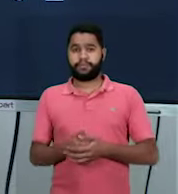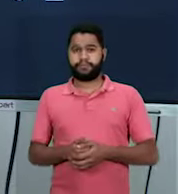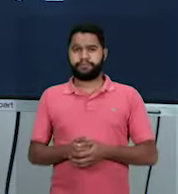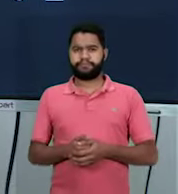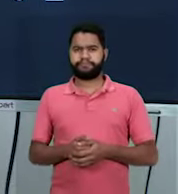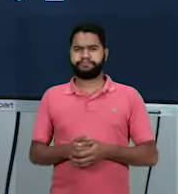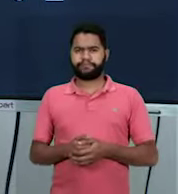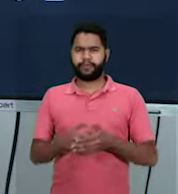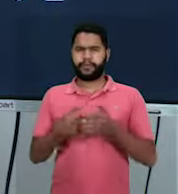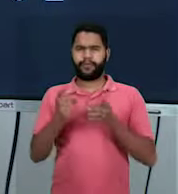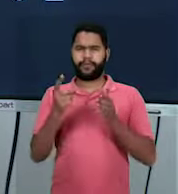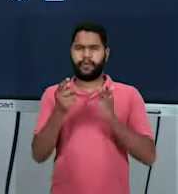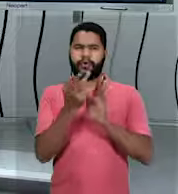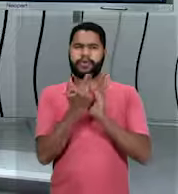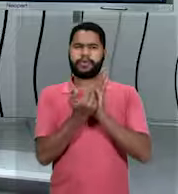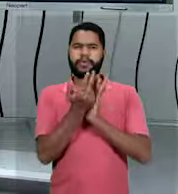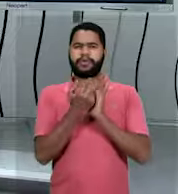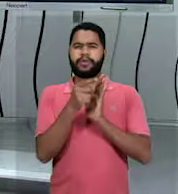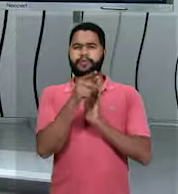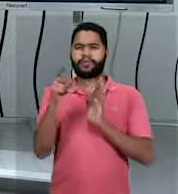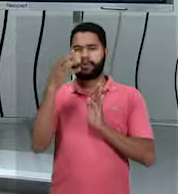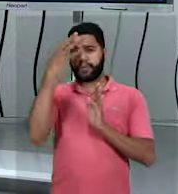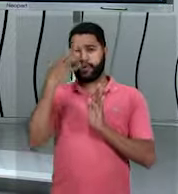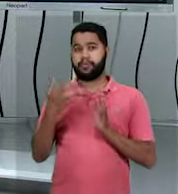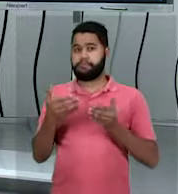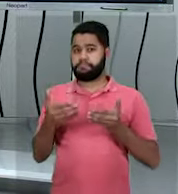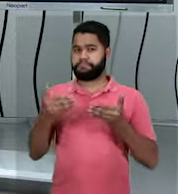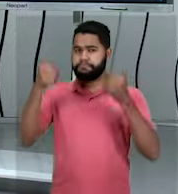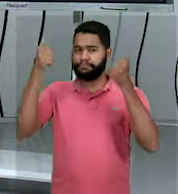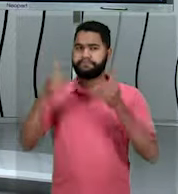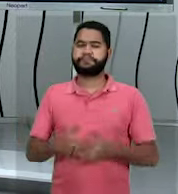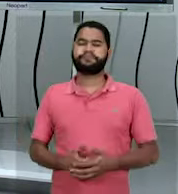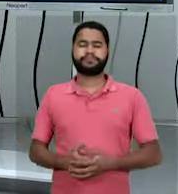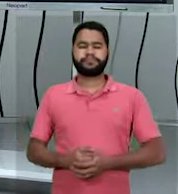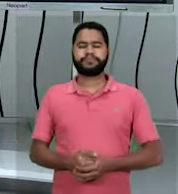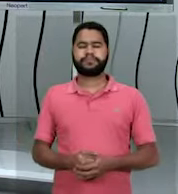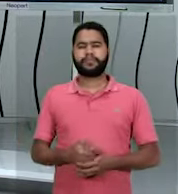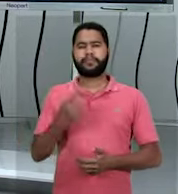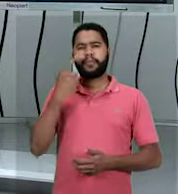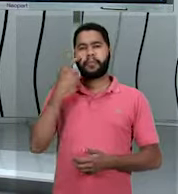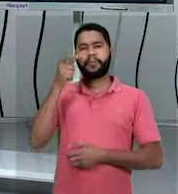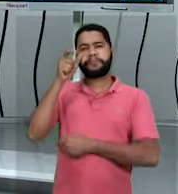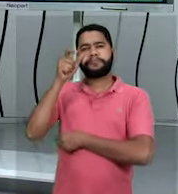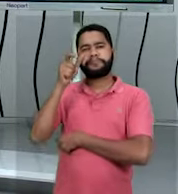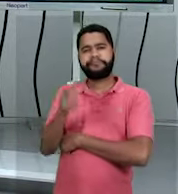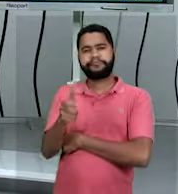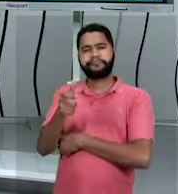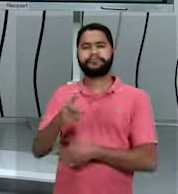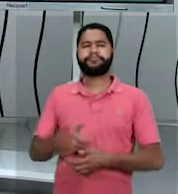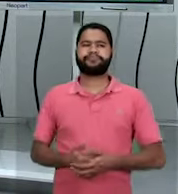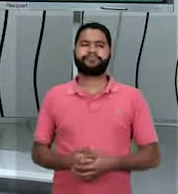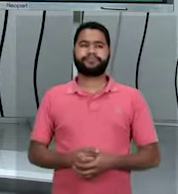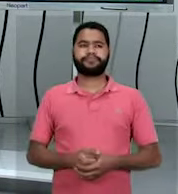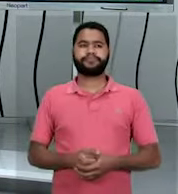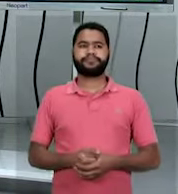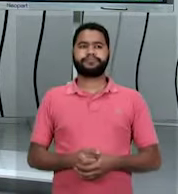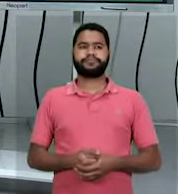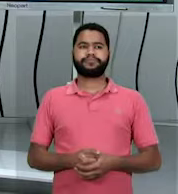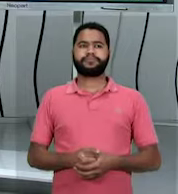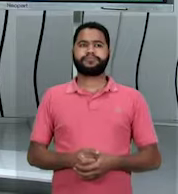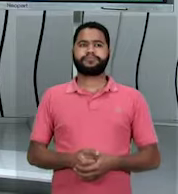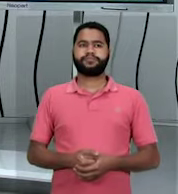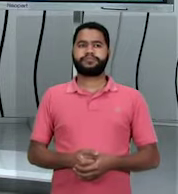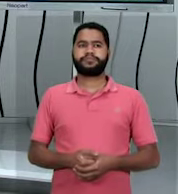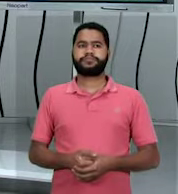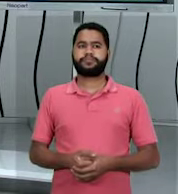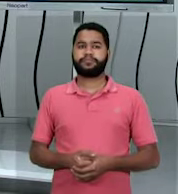Vamos desenhar isso para ficar mais fácil para a gente compreender aqui na prática, então. Olha que interessante. Então, eu sei que quando